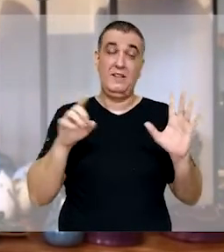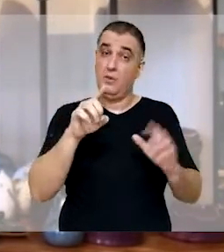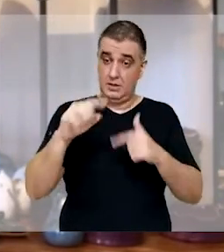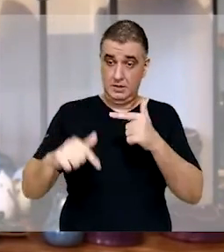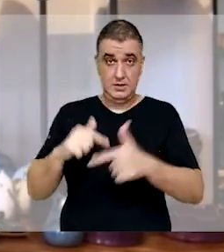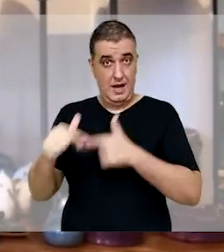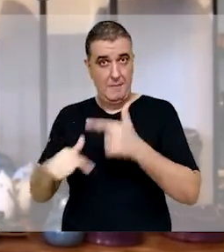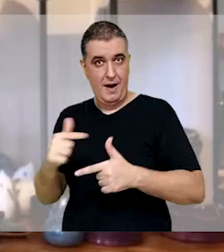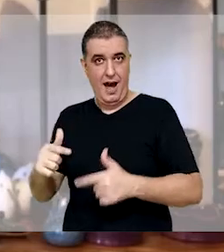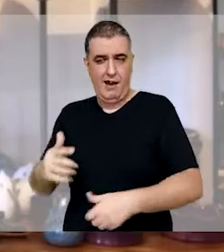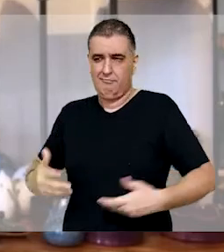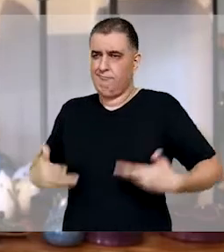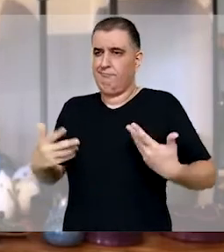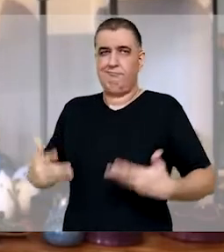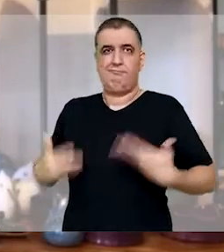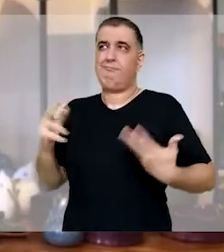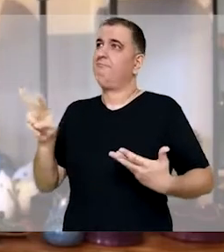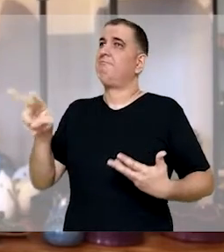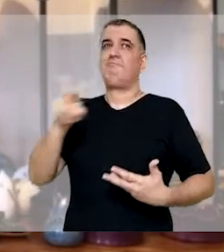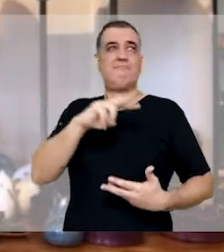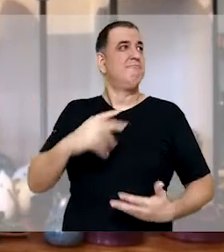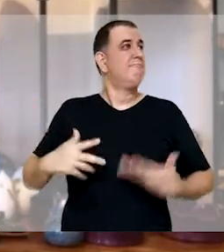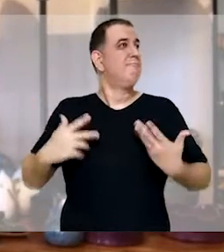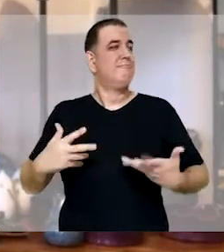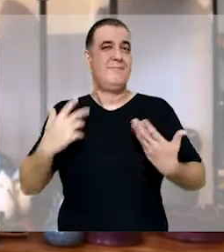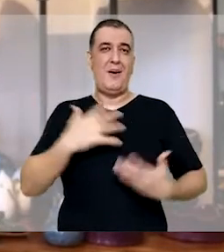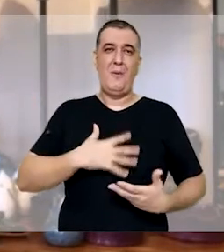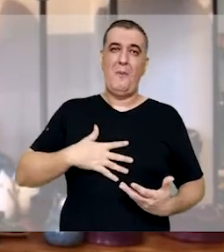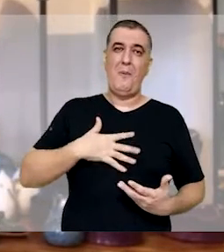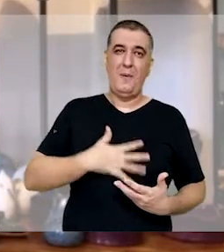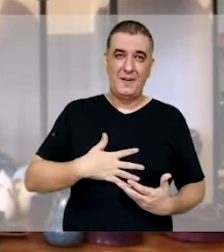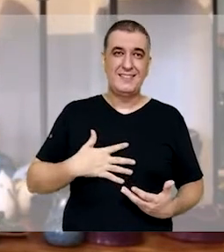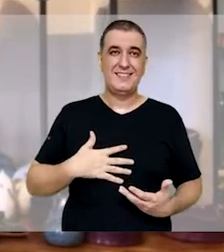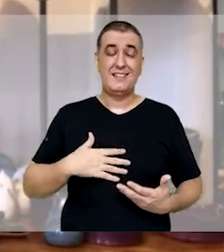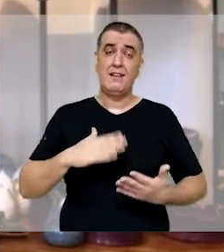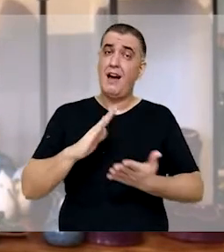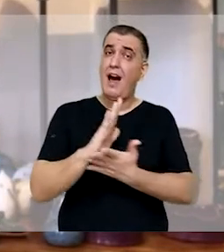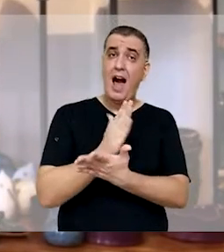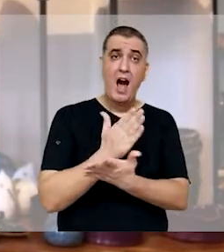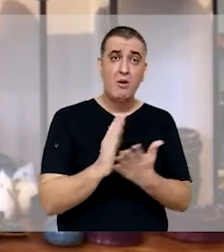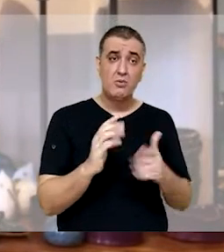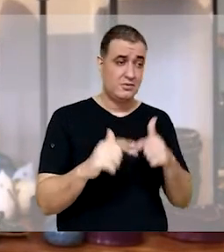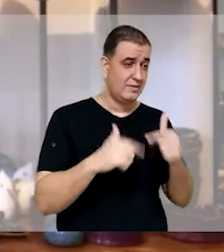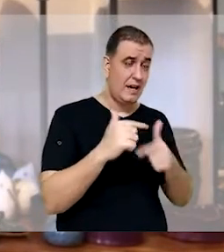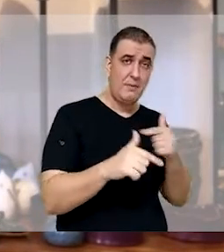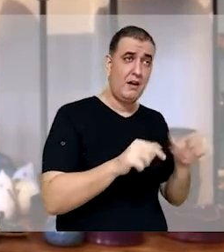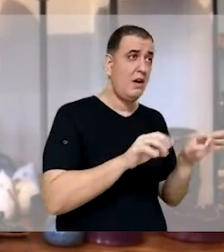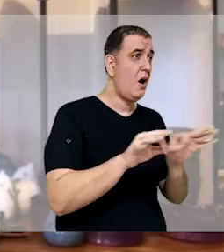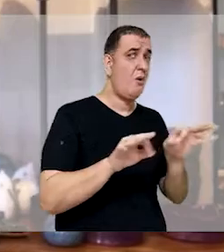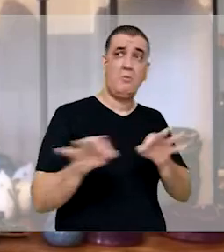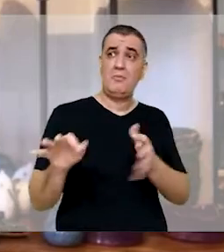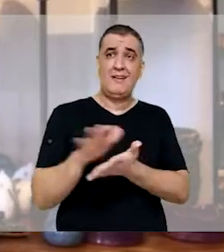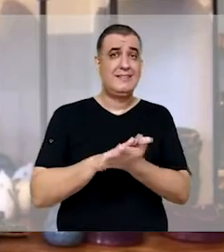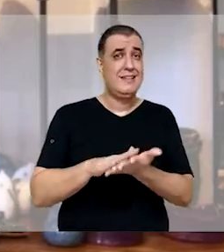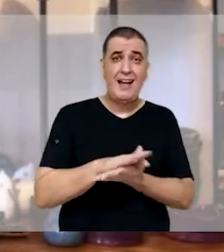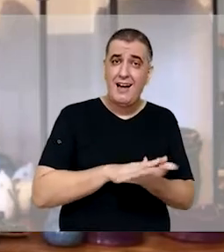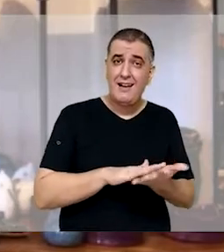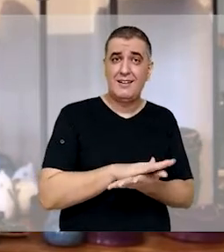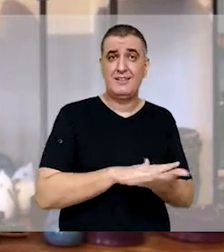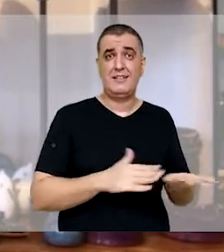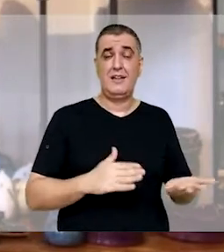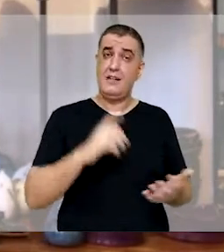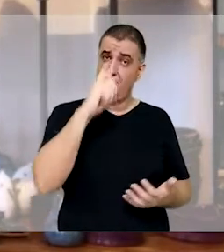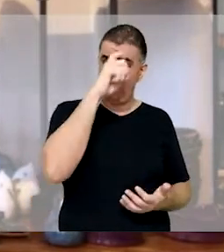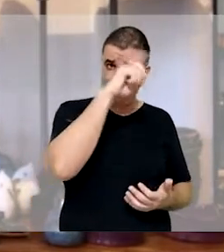te potencializa. E eu acho isso uma das coisas mais difíceis de um artista fazer, porque você tem que ficar